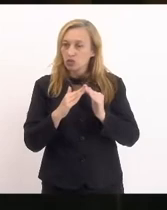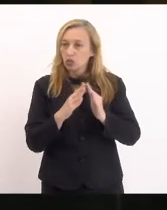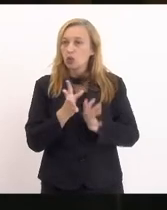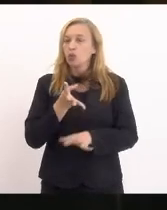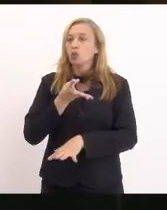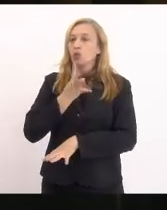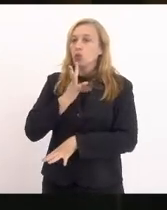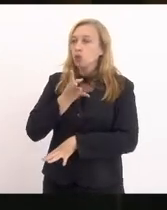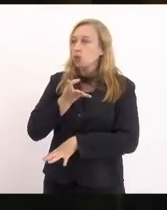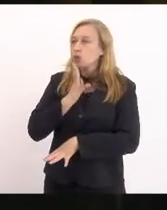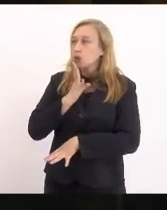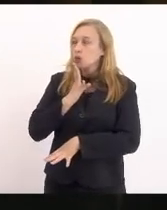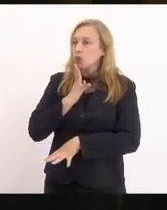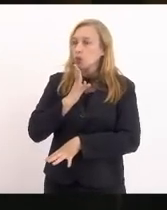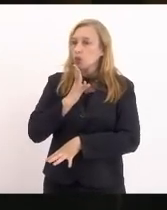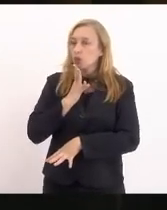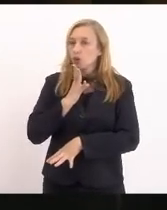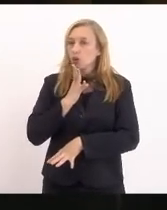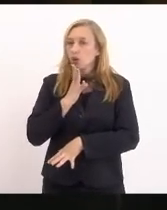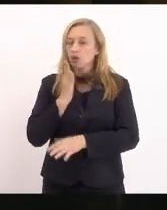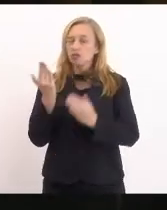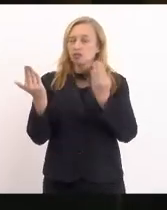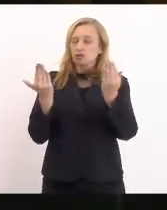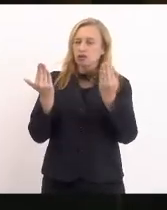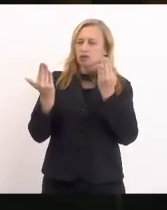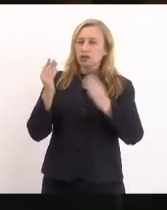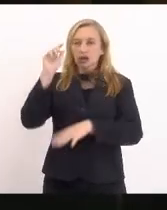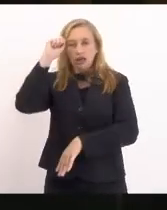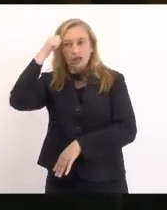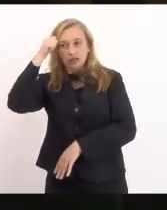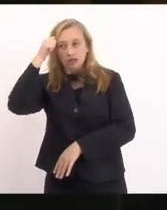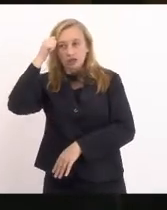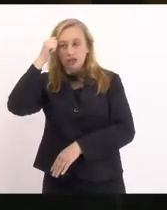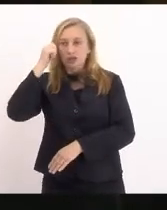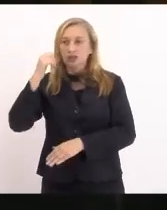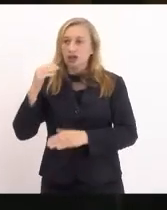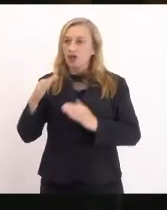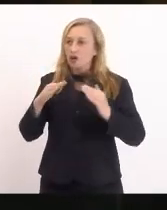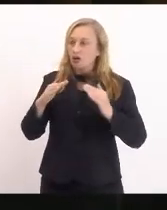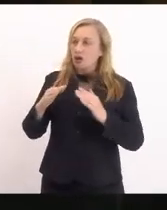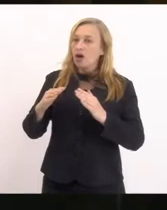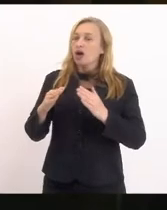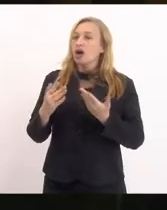reconheceu como suspeito porque era um negro se aproximando do condomínio em que ele morava.